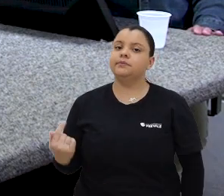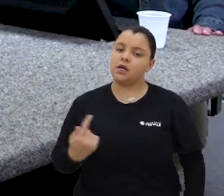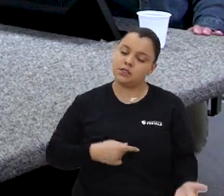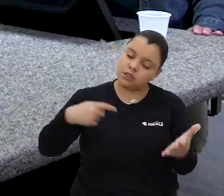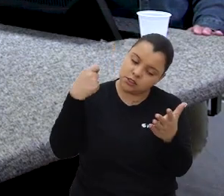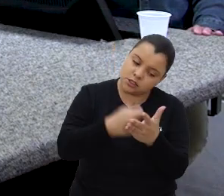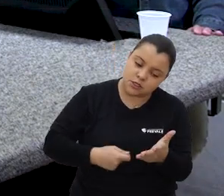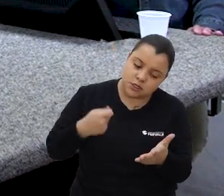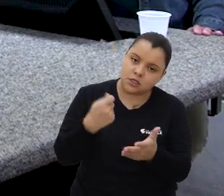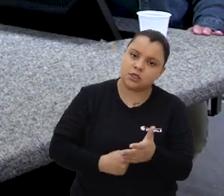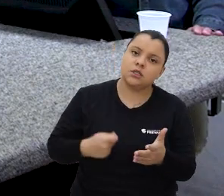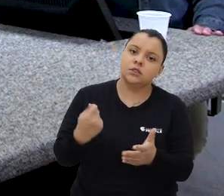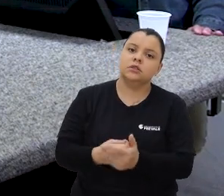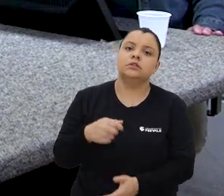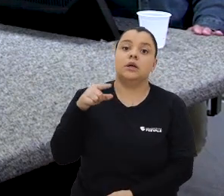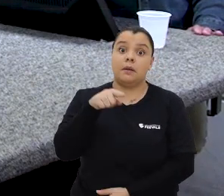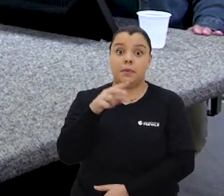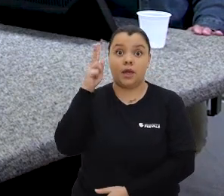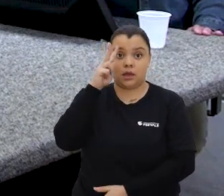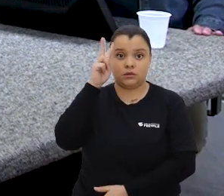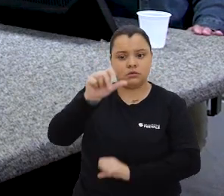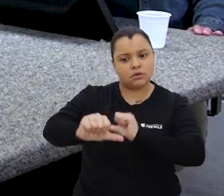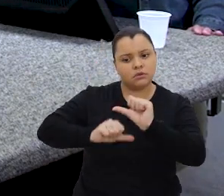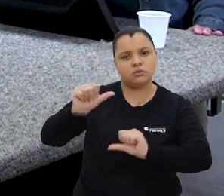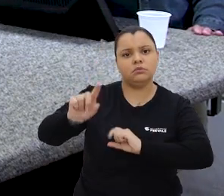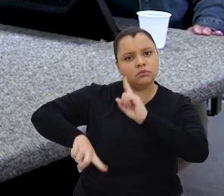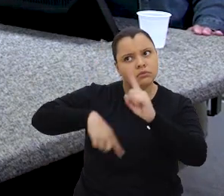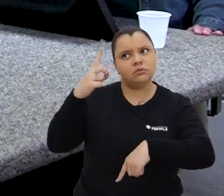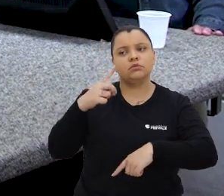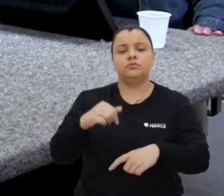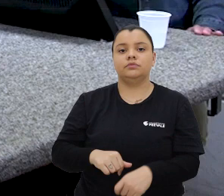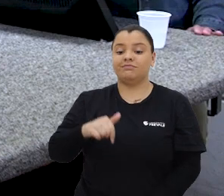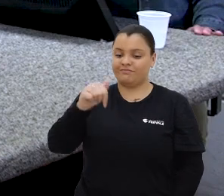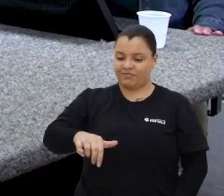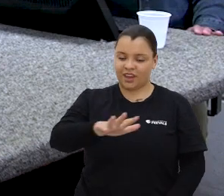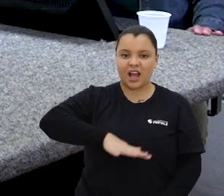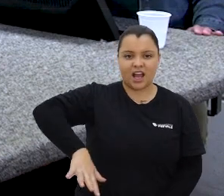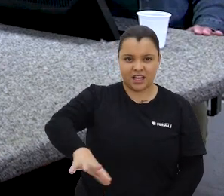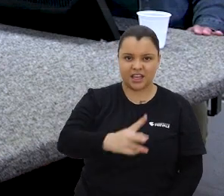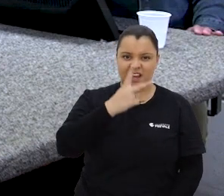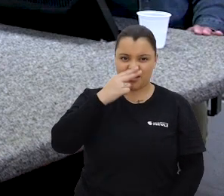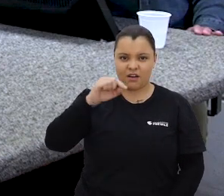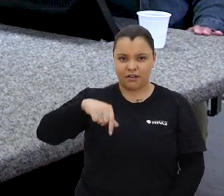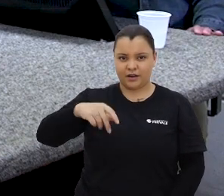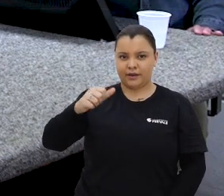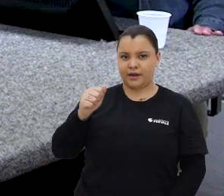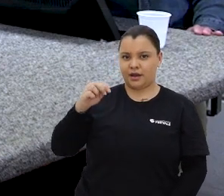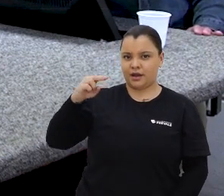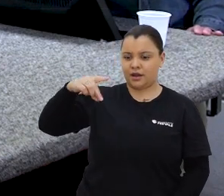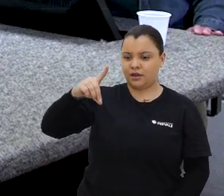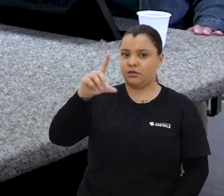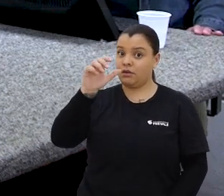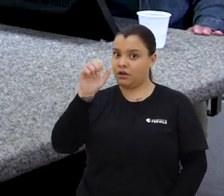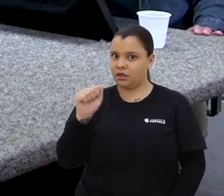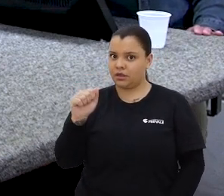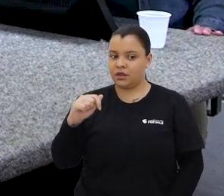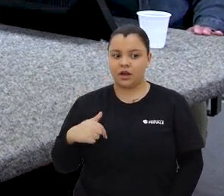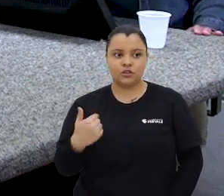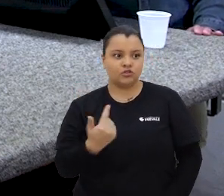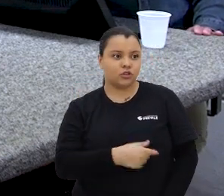luta para que essa história modifique. E um espaço como esse, né, onde a gente possa dialogar entre os